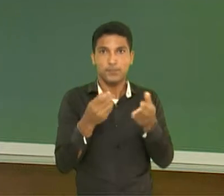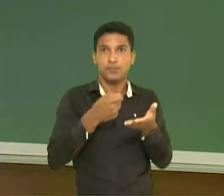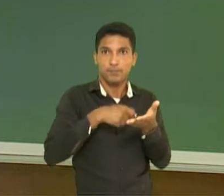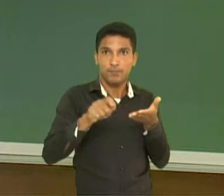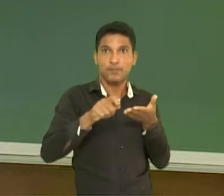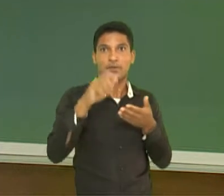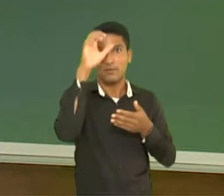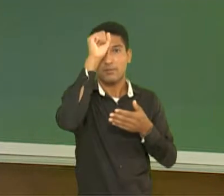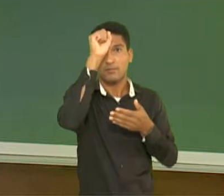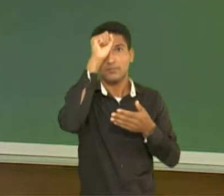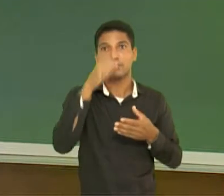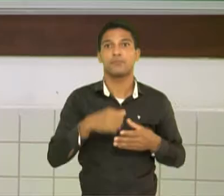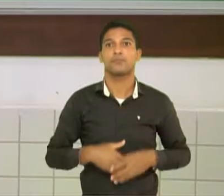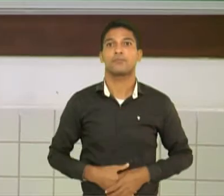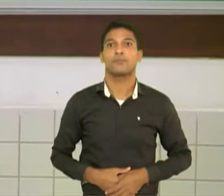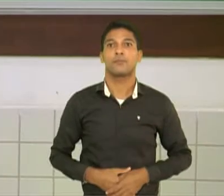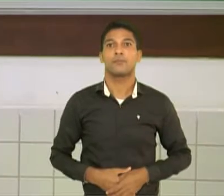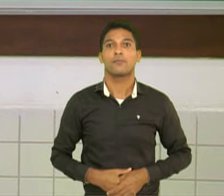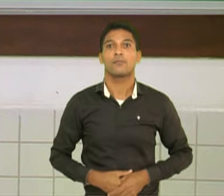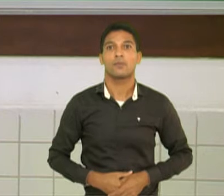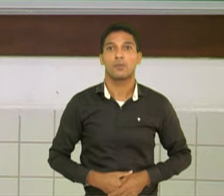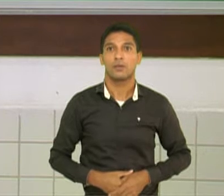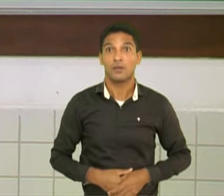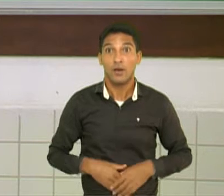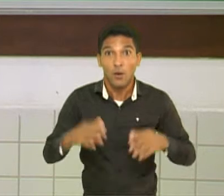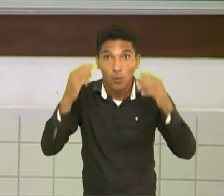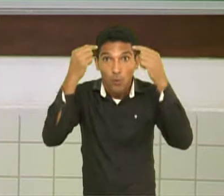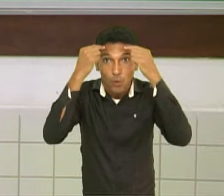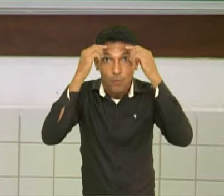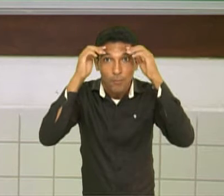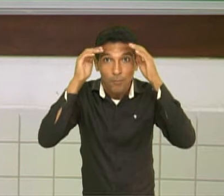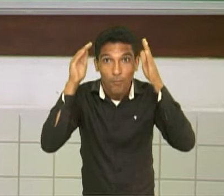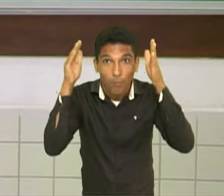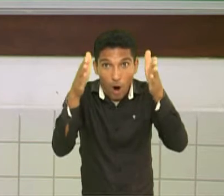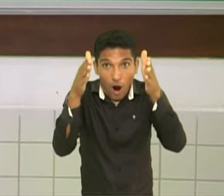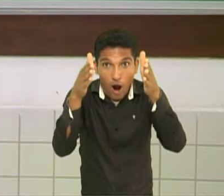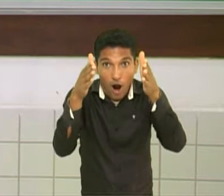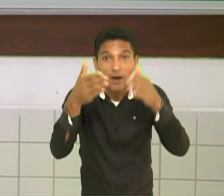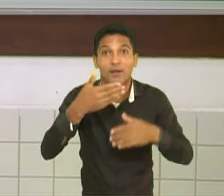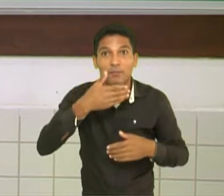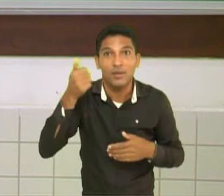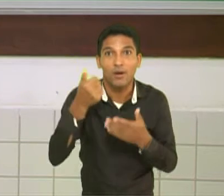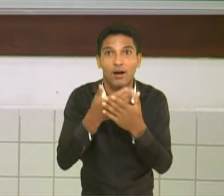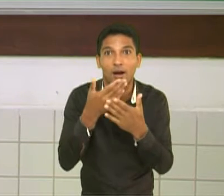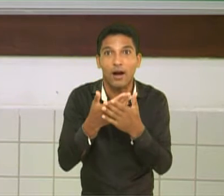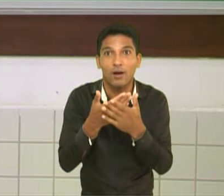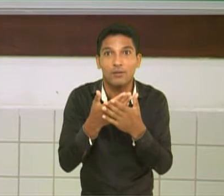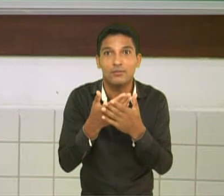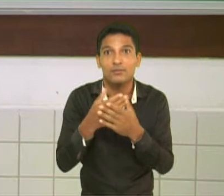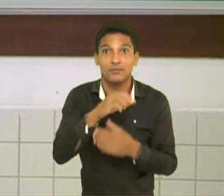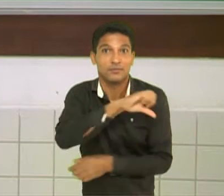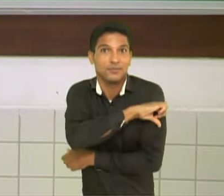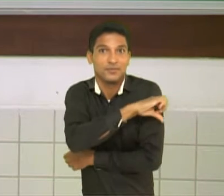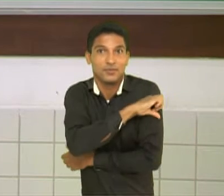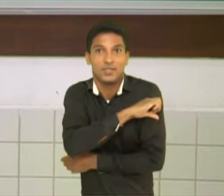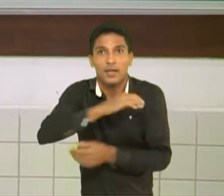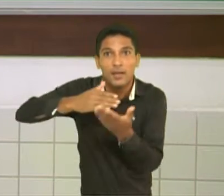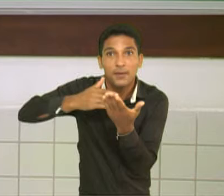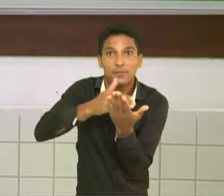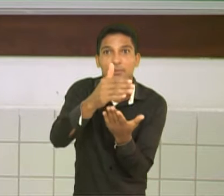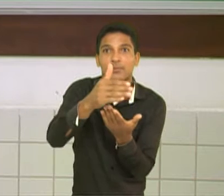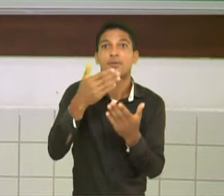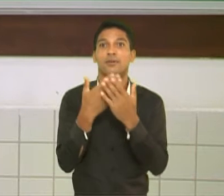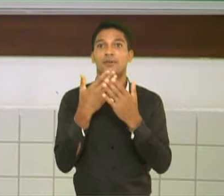importantes, você vai rever na aula de hoje. Então, concentre-se, a melhor aula do nono ano está começando, a aula de história está aí